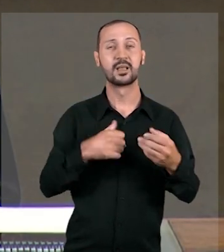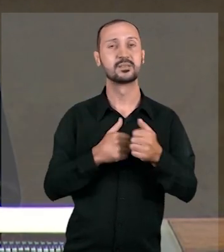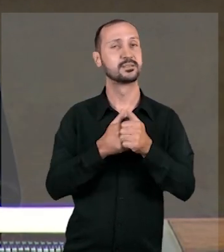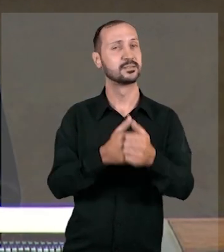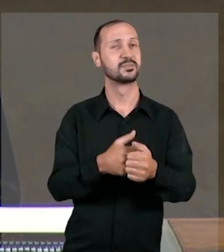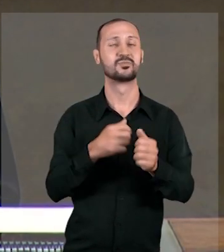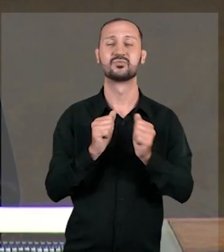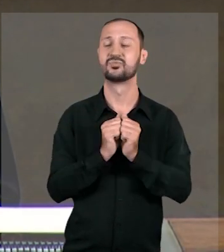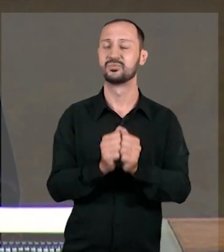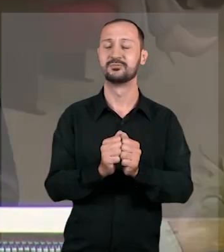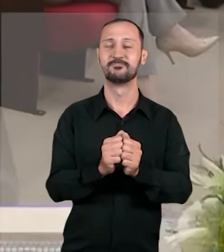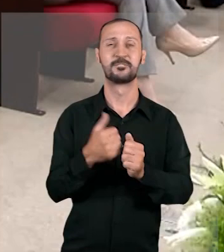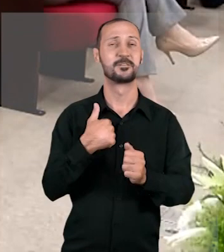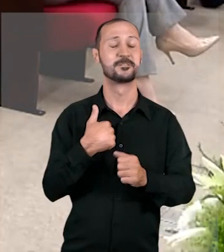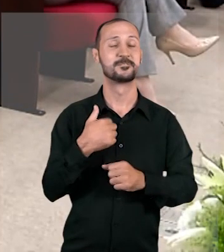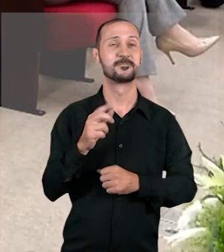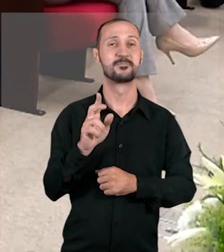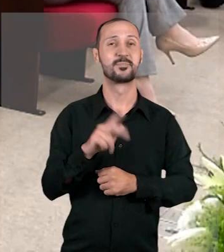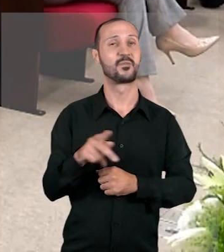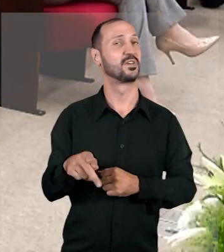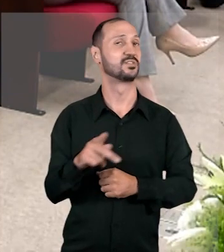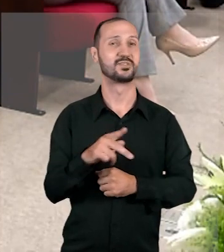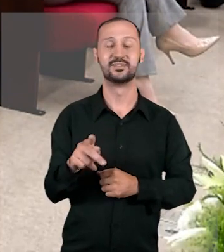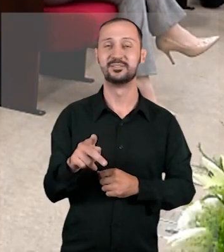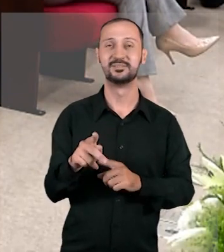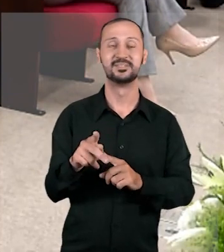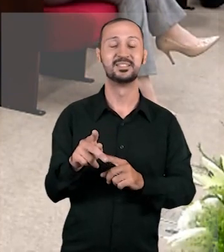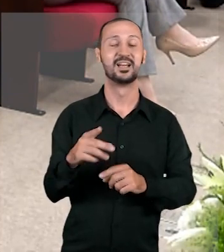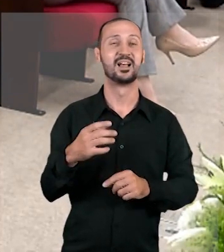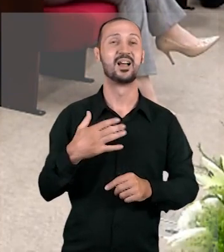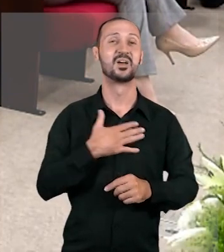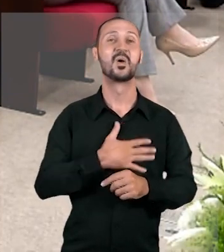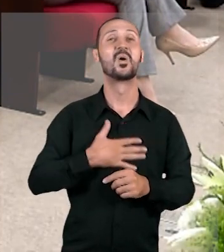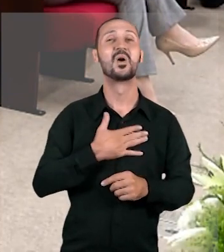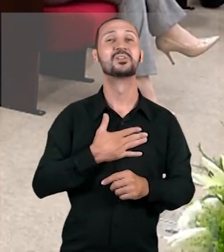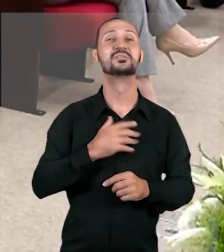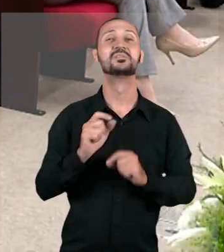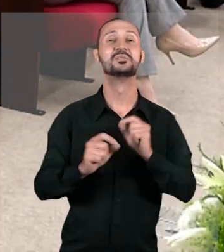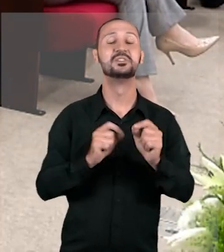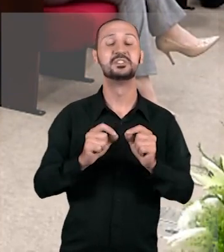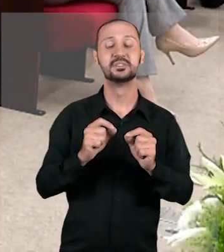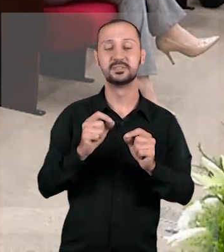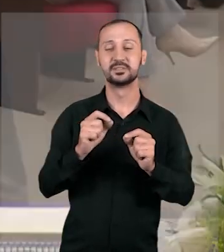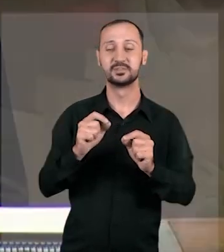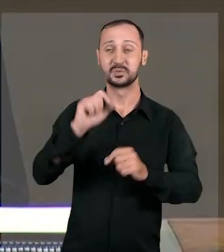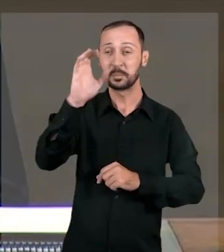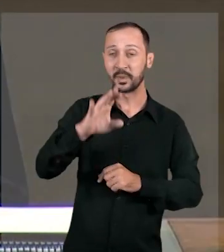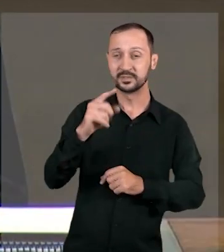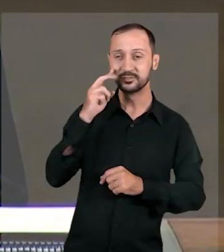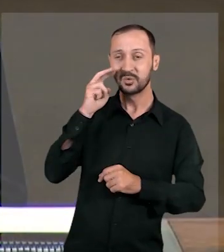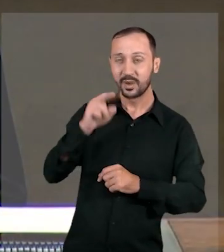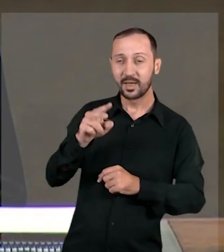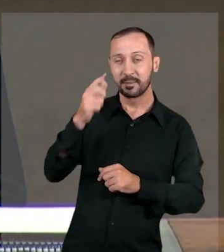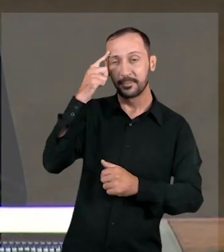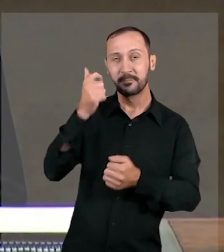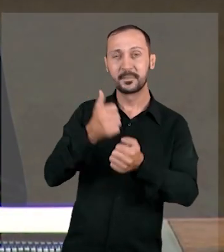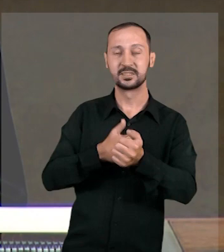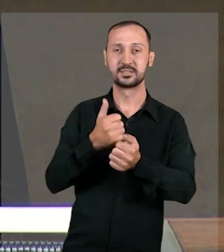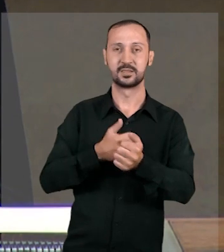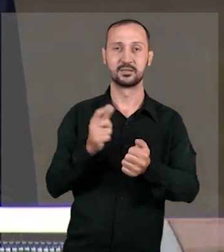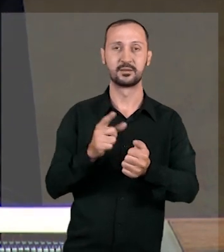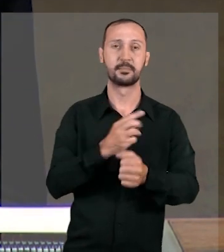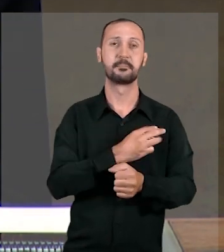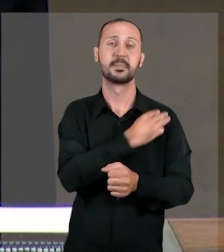esse processo. Eu sou um professor que gosta de pensar o Brasil.